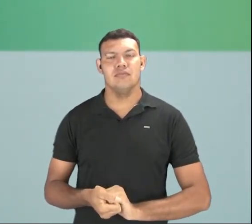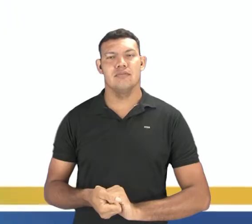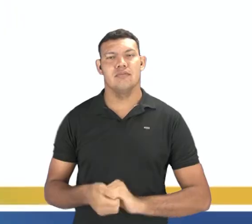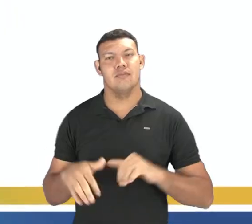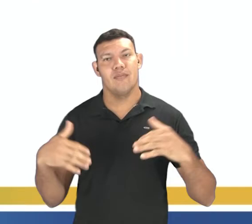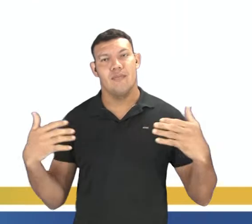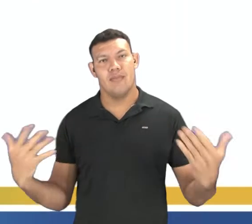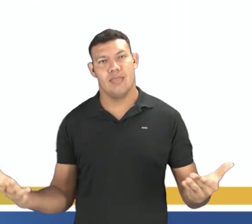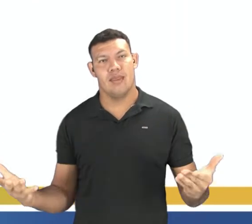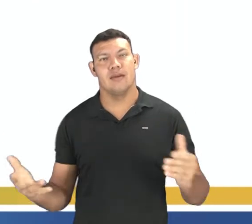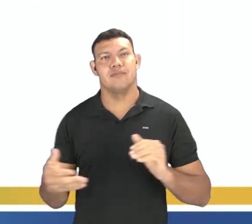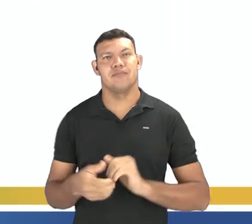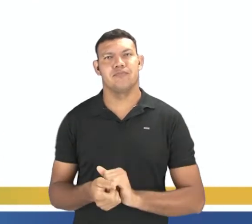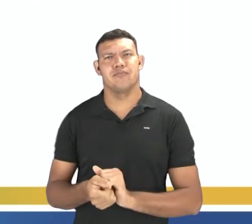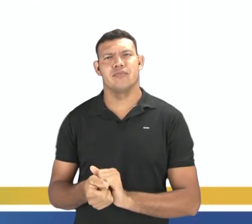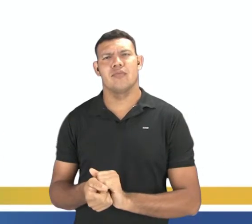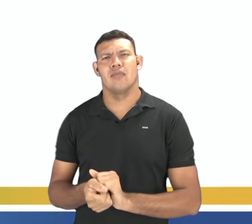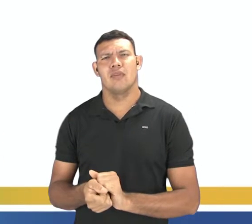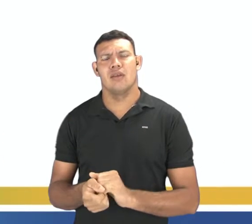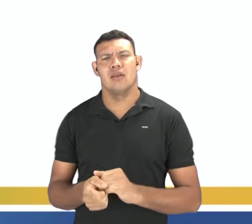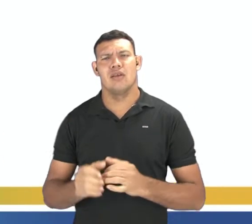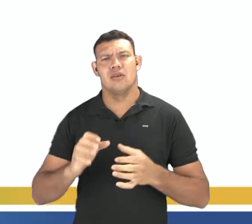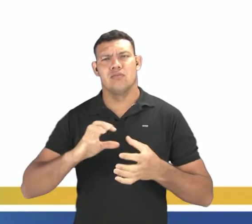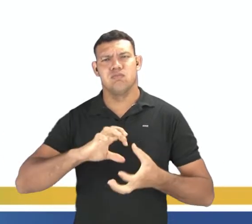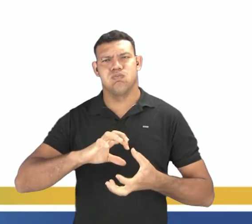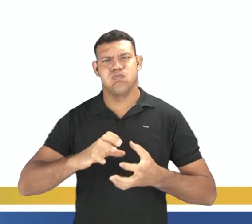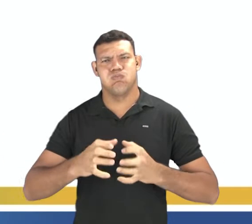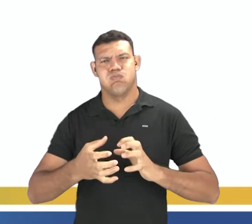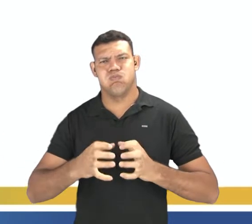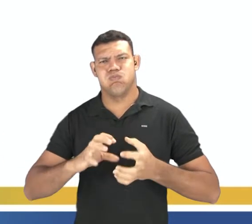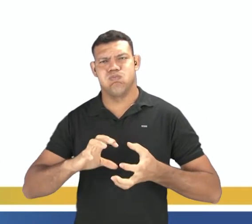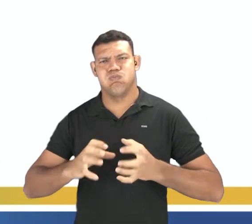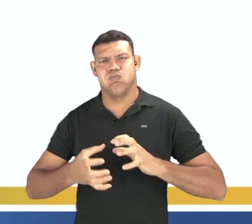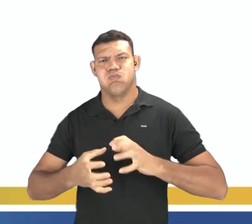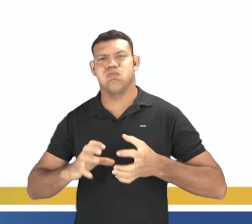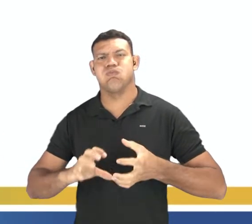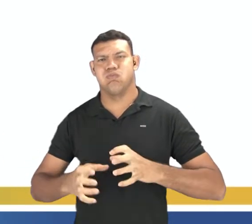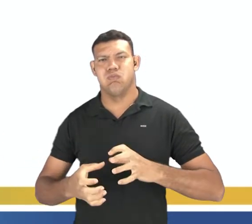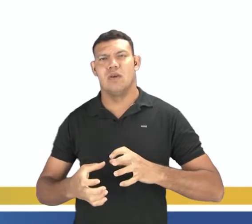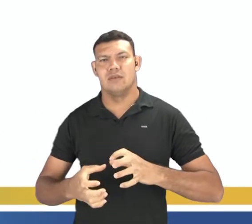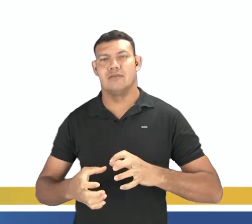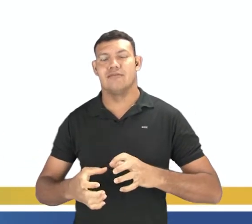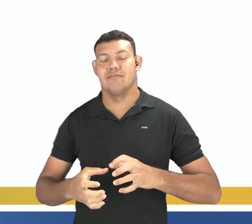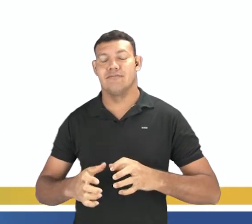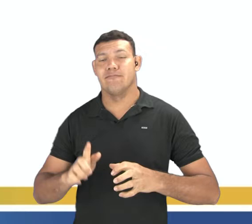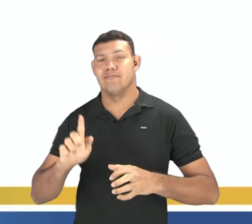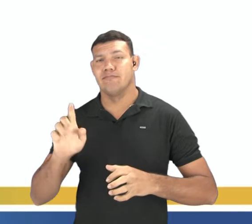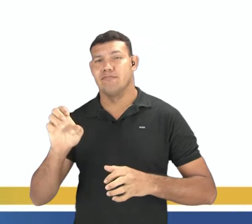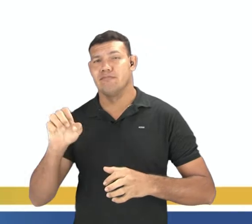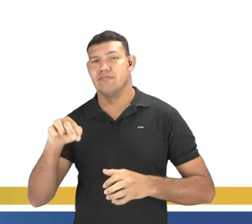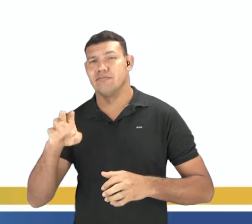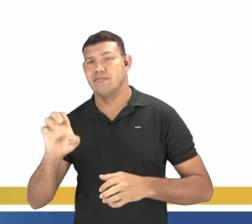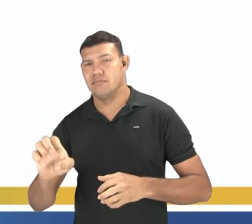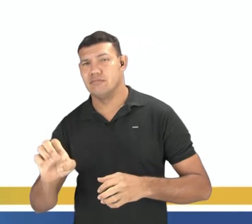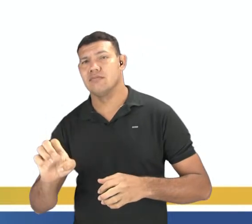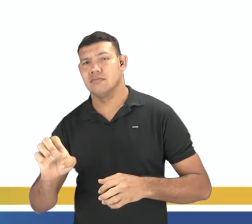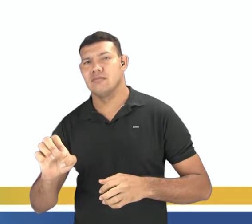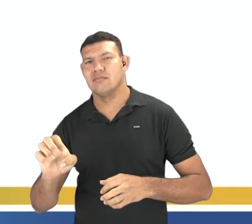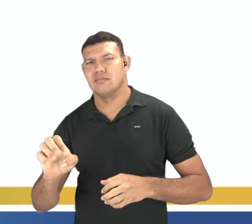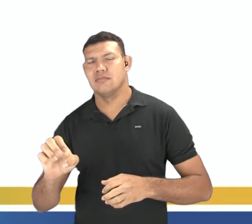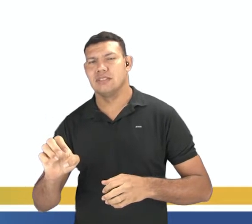Então, ao longo do crescimento embrionário, alguns genes são ativados e outros são